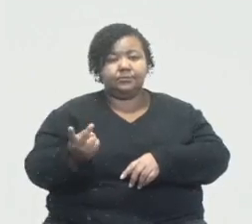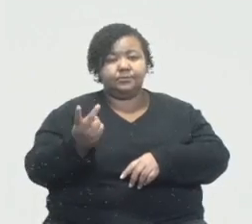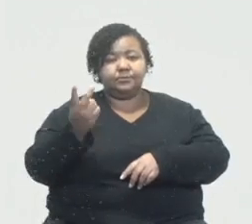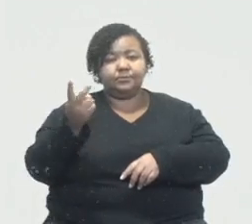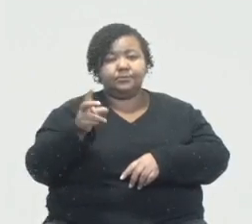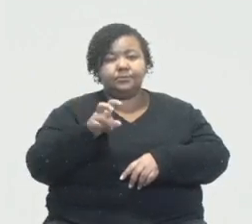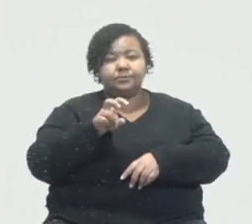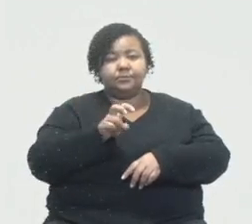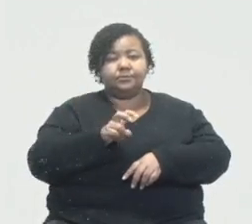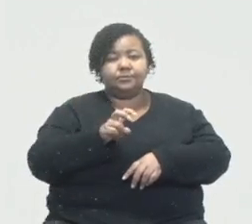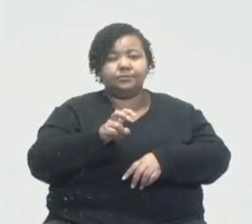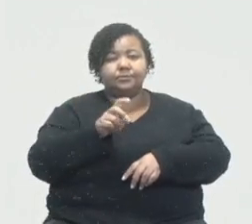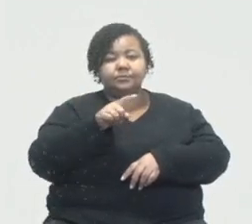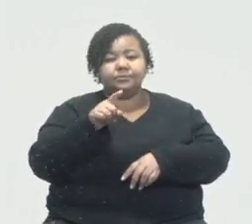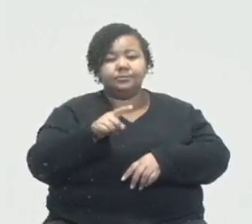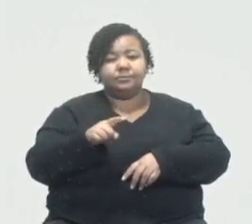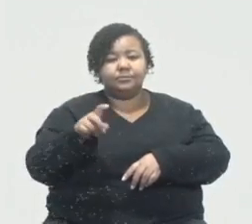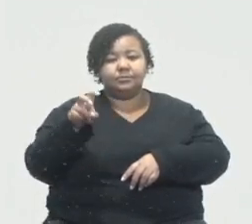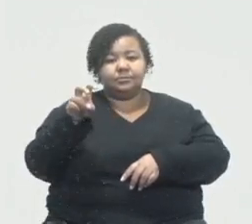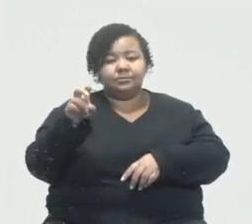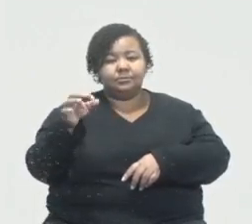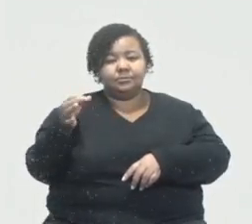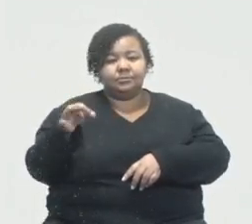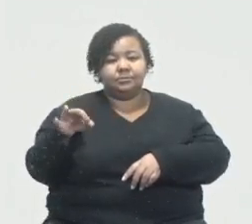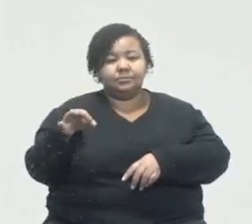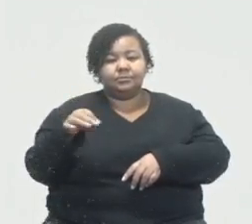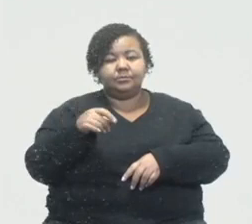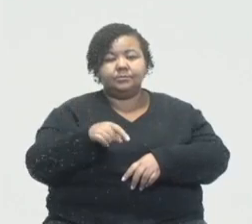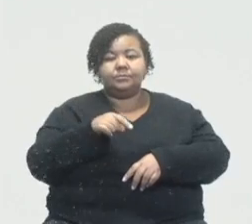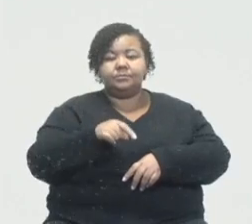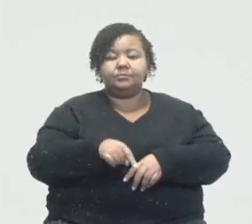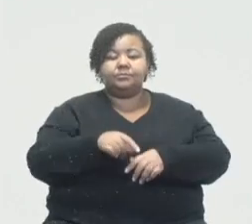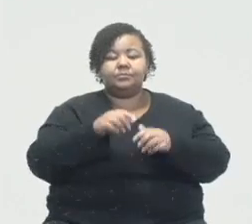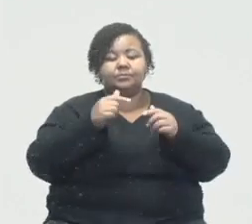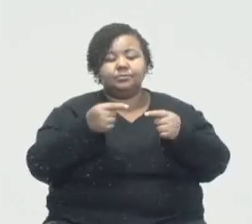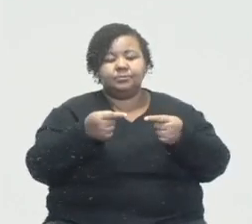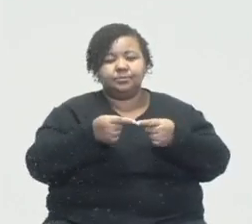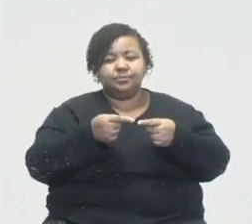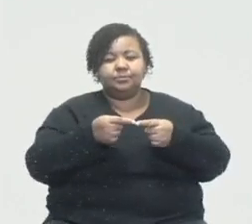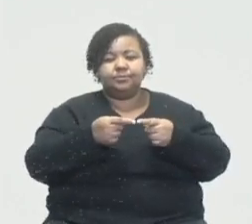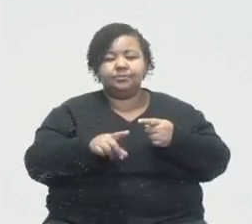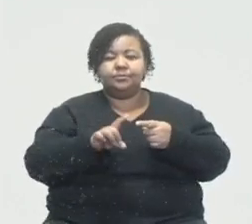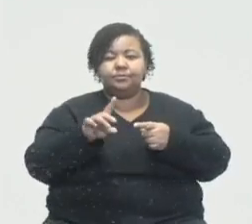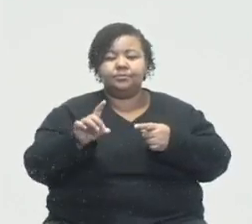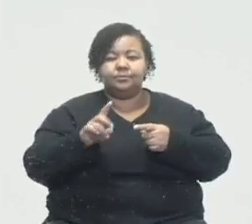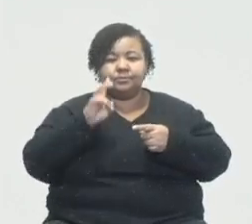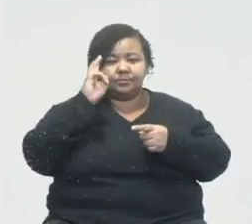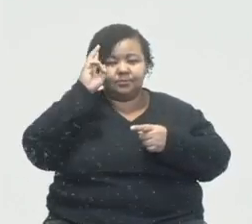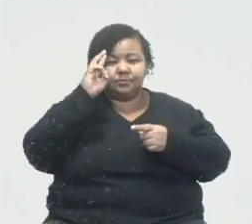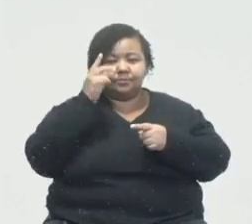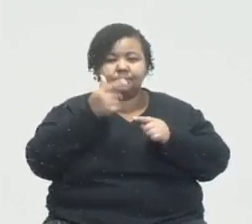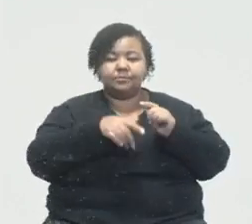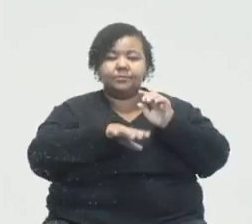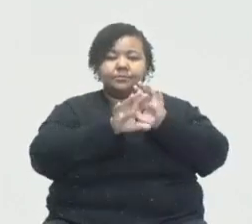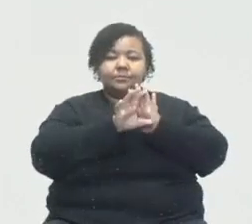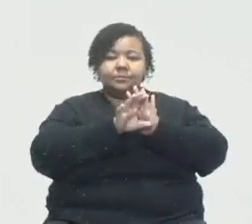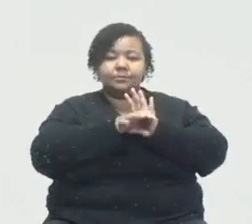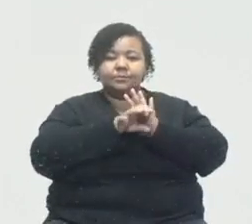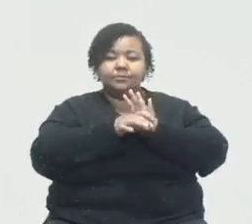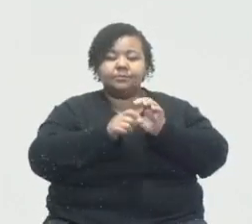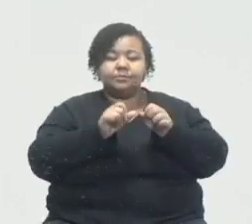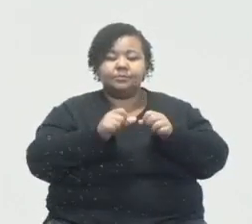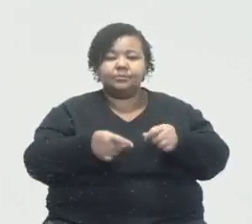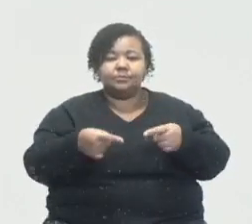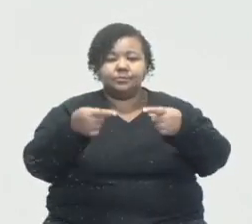5 é igual a 5, certo? Então, é satisfeita essa relação. Só relembrando esse conceito, fazendo essa